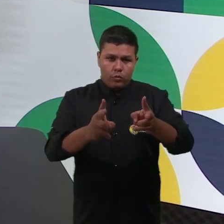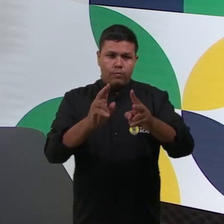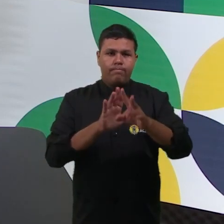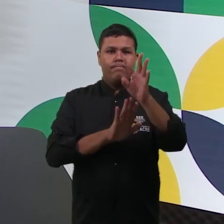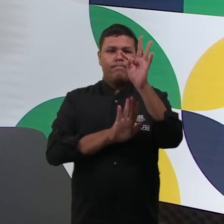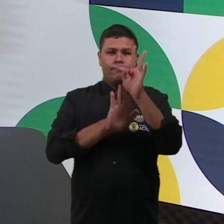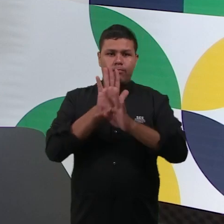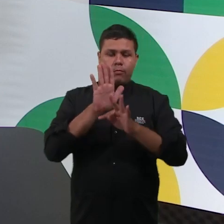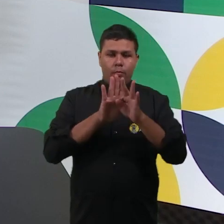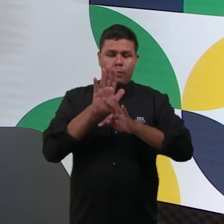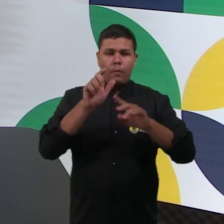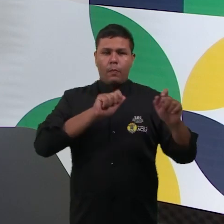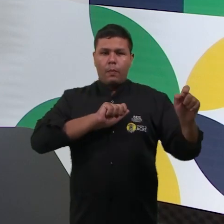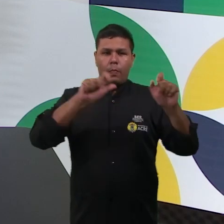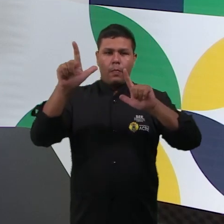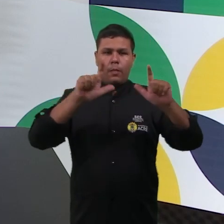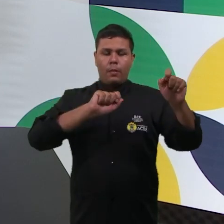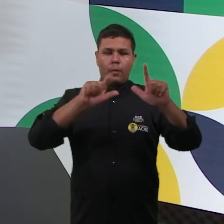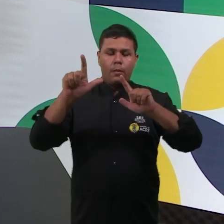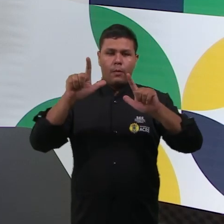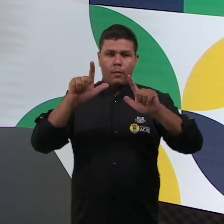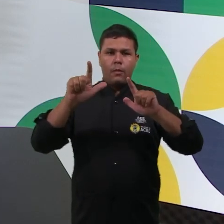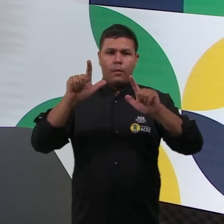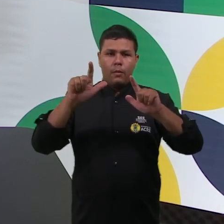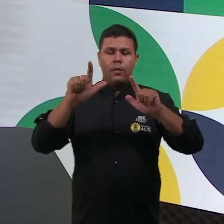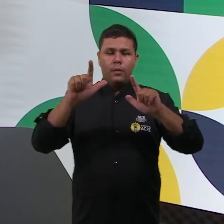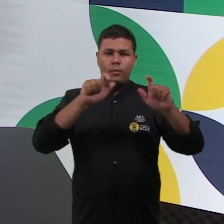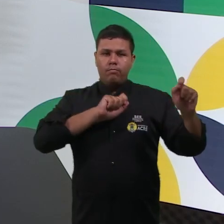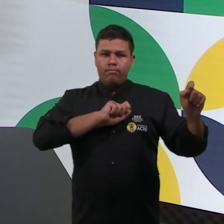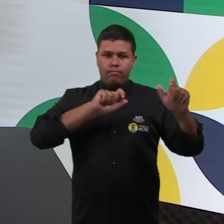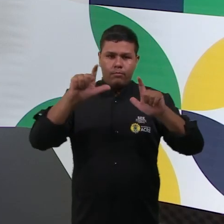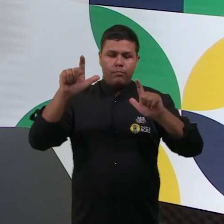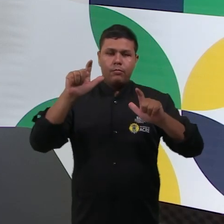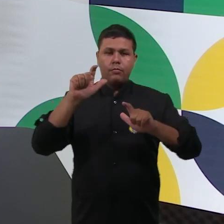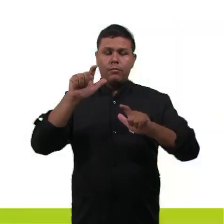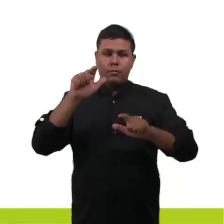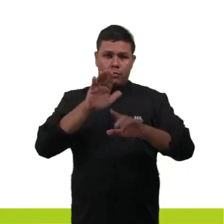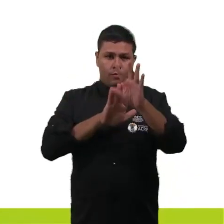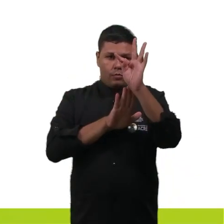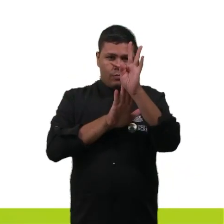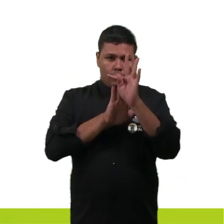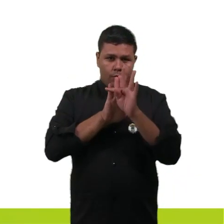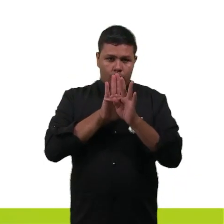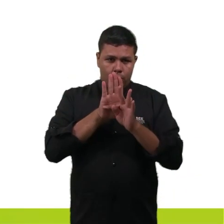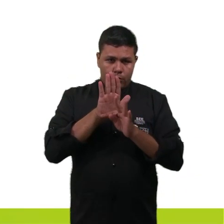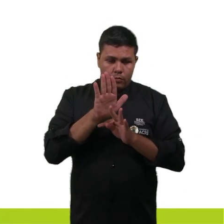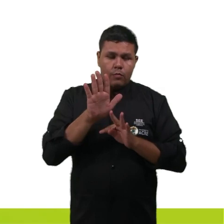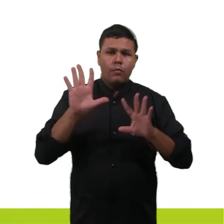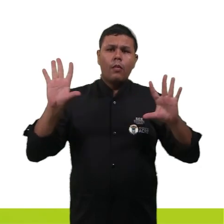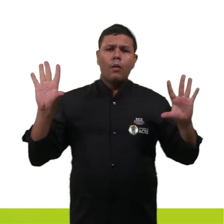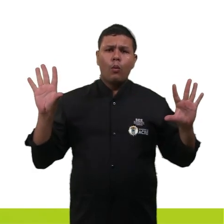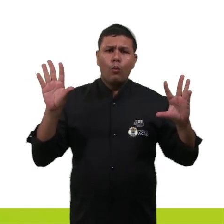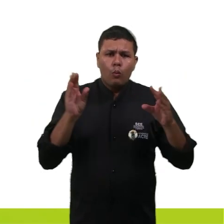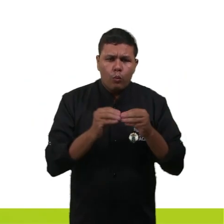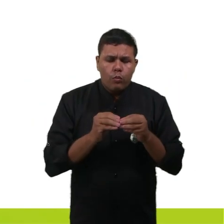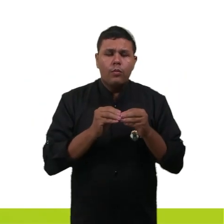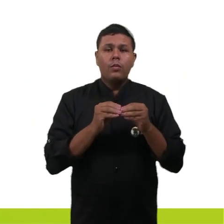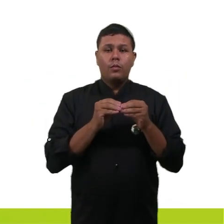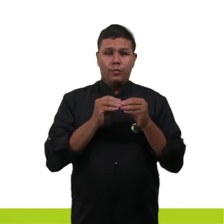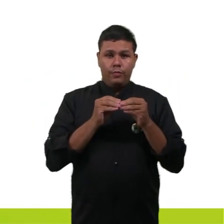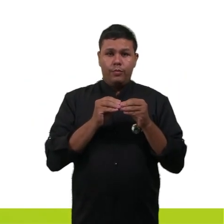diz o seguinte: em suma, vamos aqui na tela, em suma, pode-se dizer que